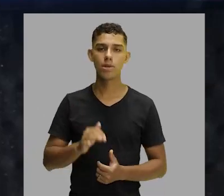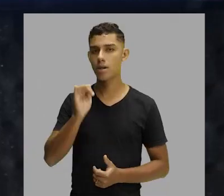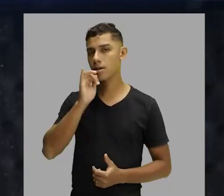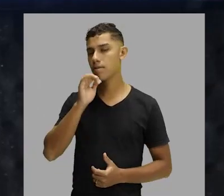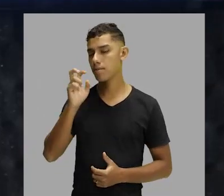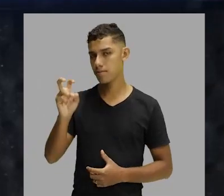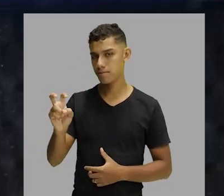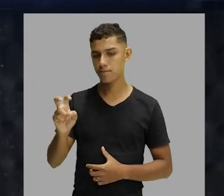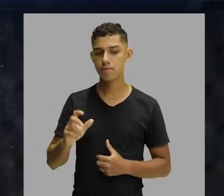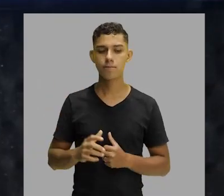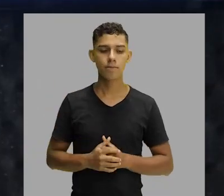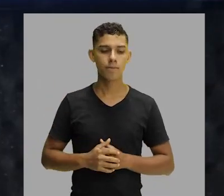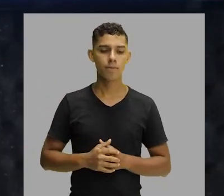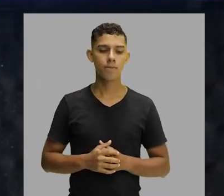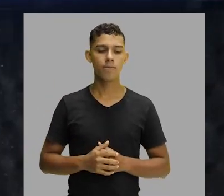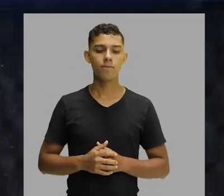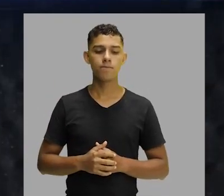exemplo.